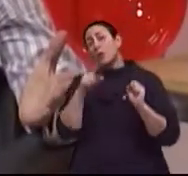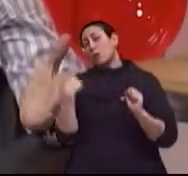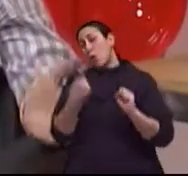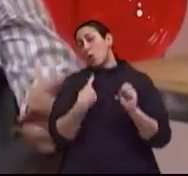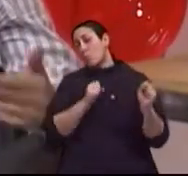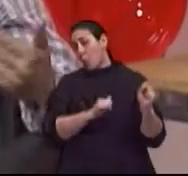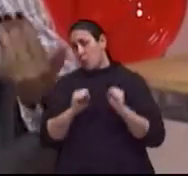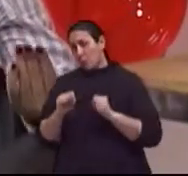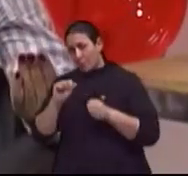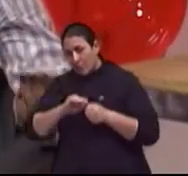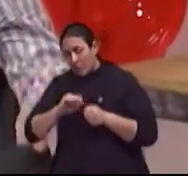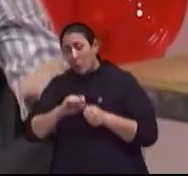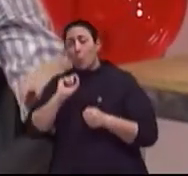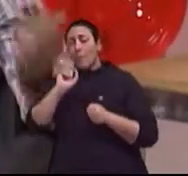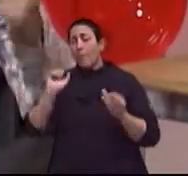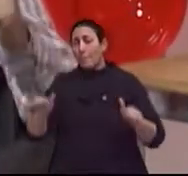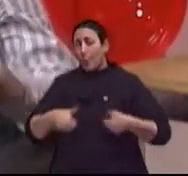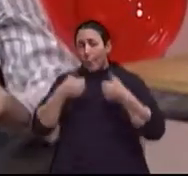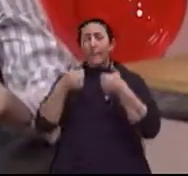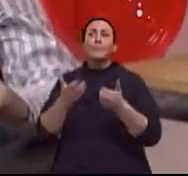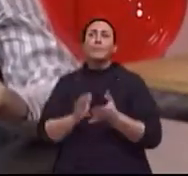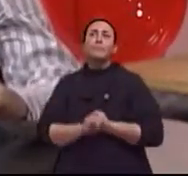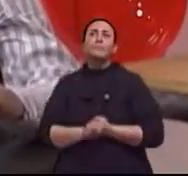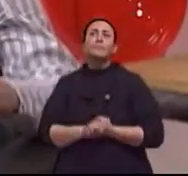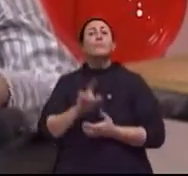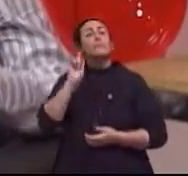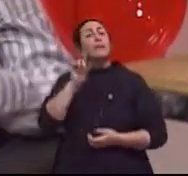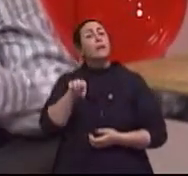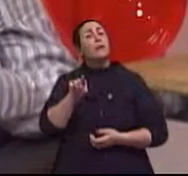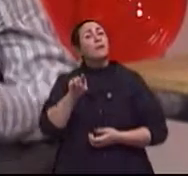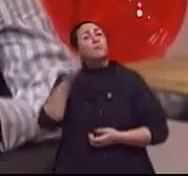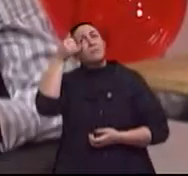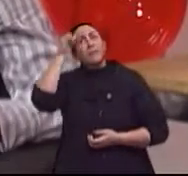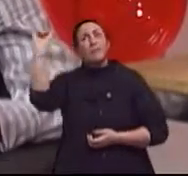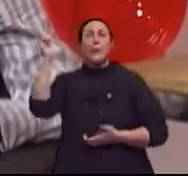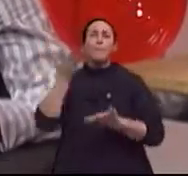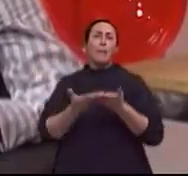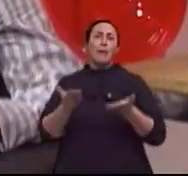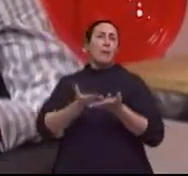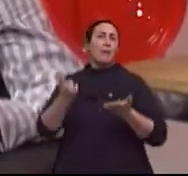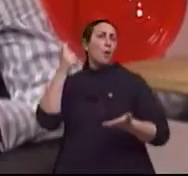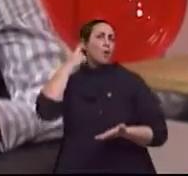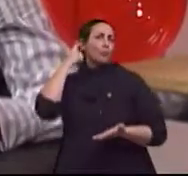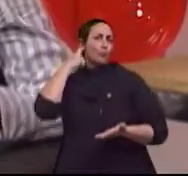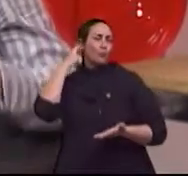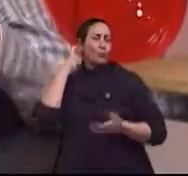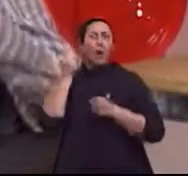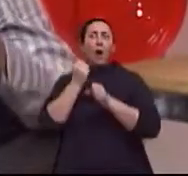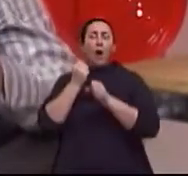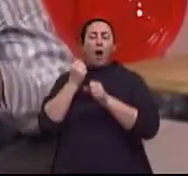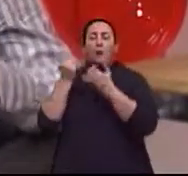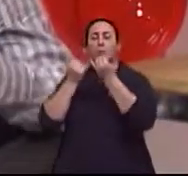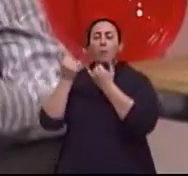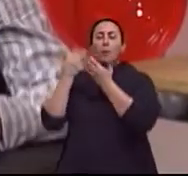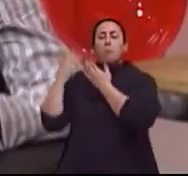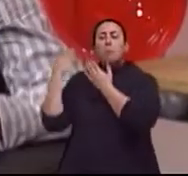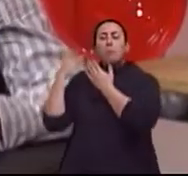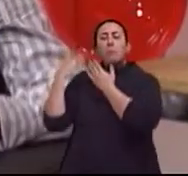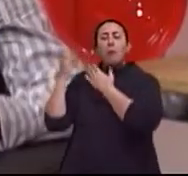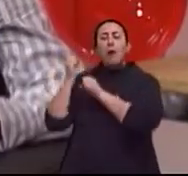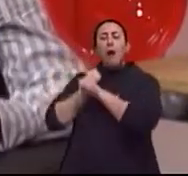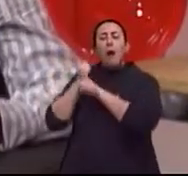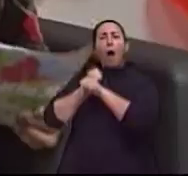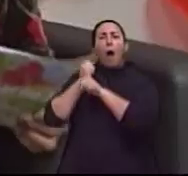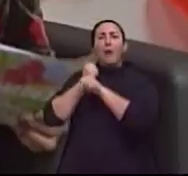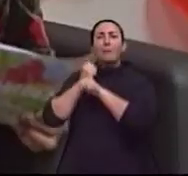pode fazer hoje para melhorar? Uma, não deixar a perda auditiva durante muitos anos, né, agindo sobre o